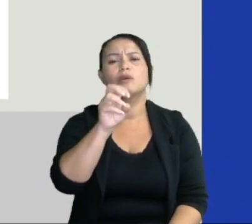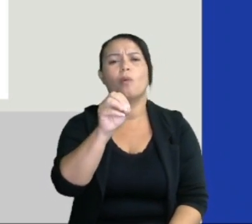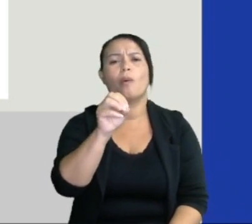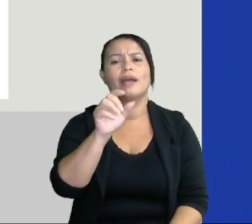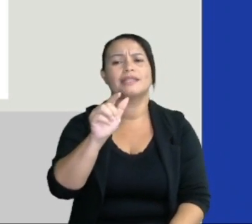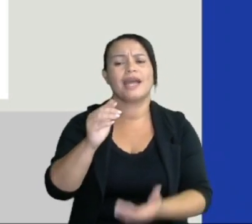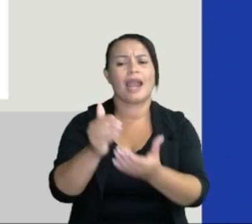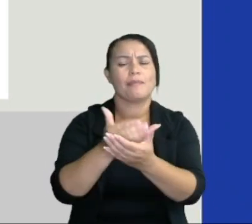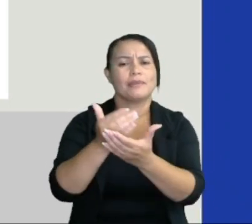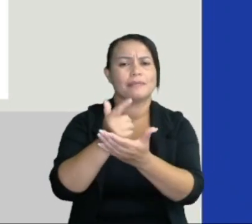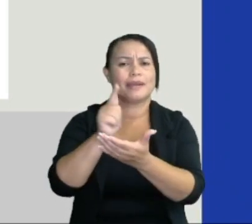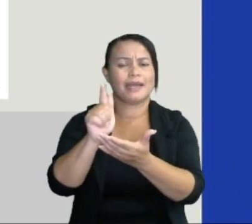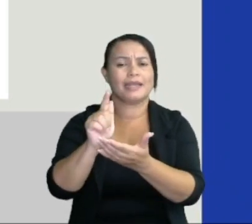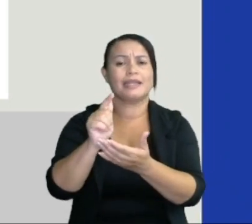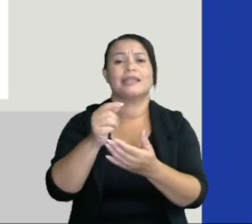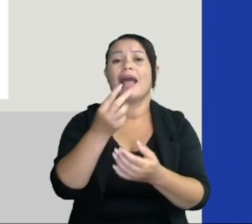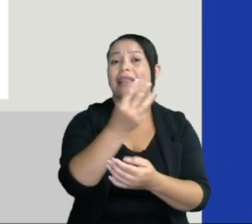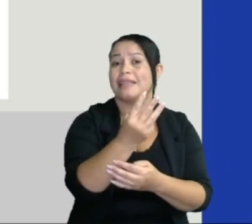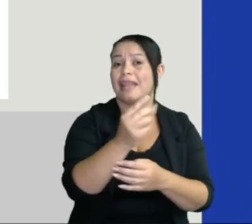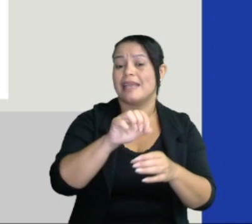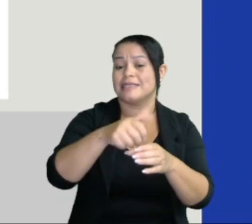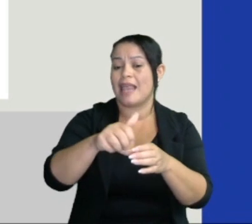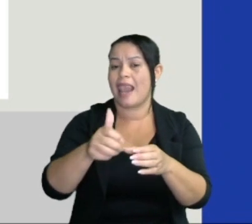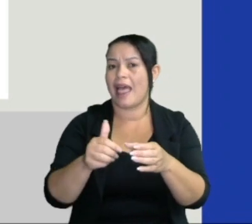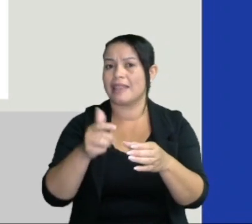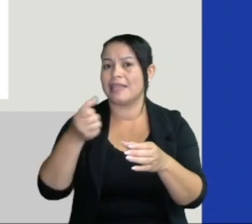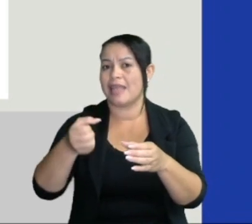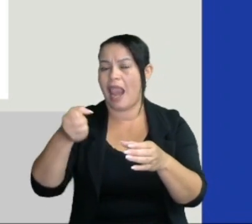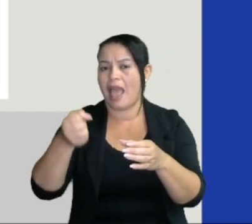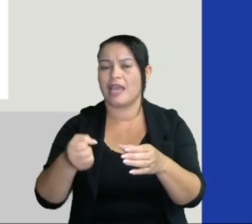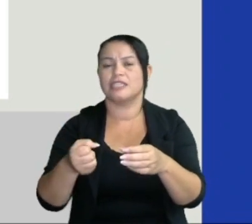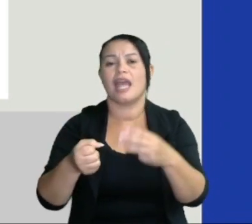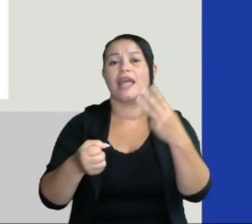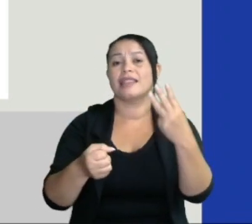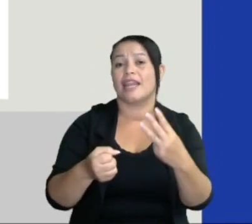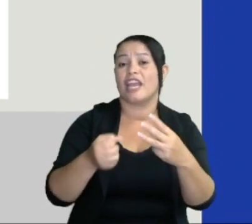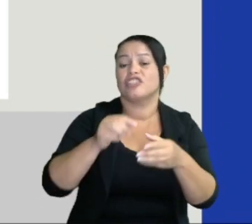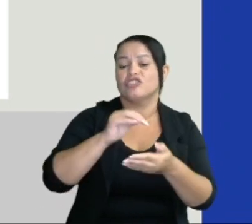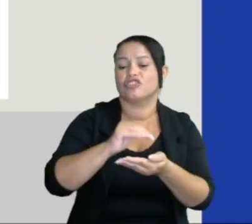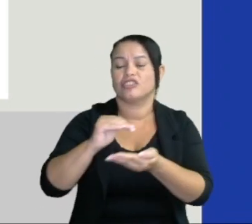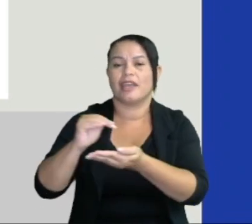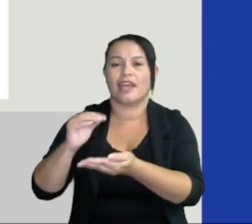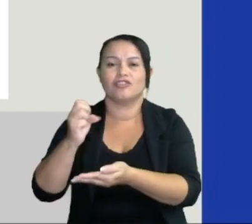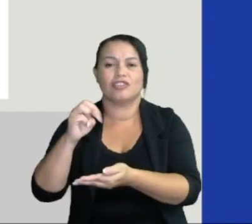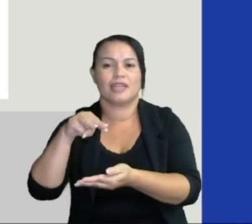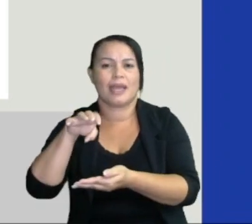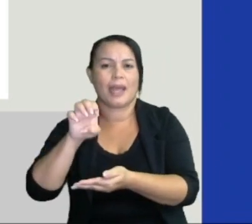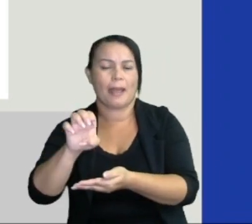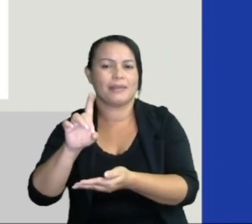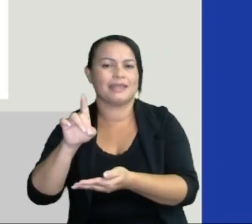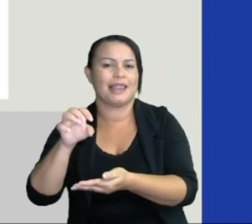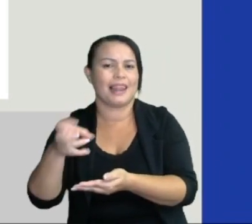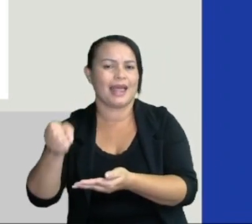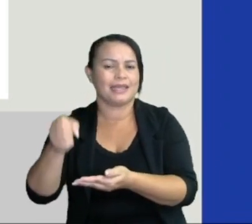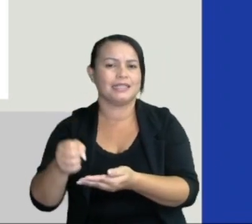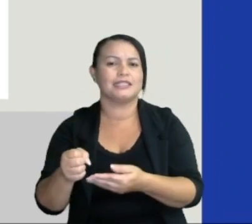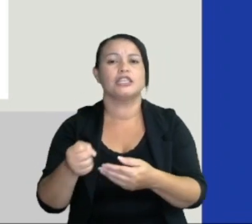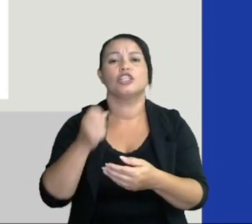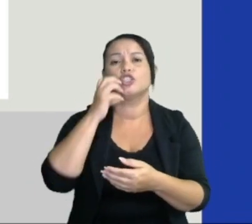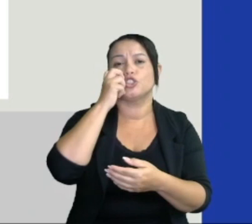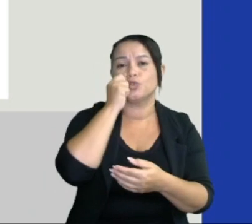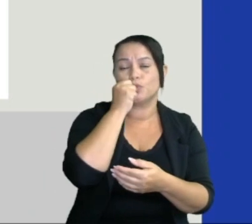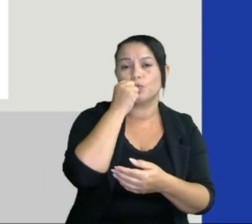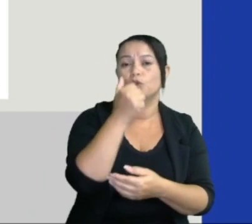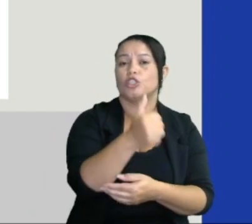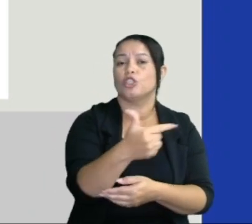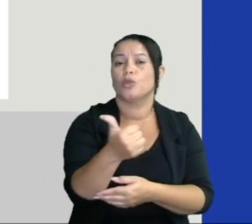margarina, 3 latas de leite condensado, 3 caixas de creme de leite, suco de 12 limões,